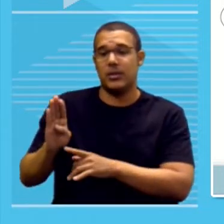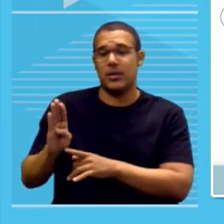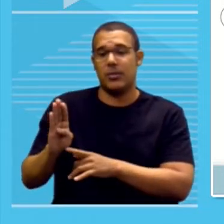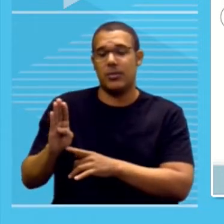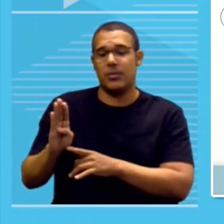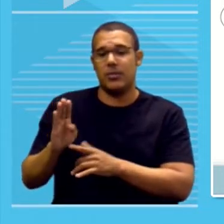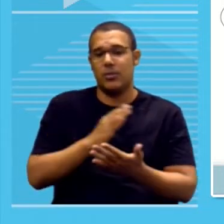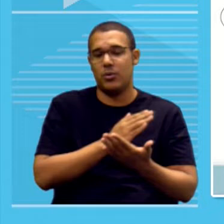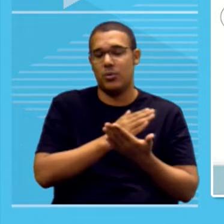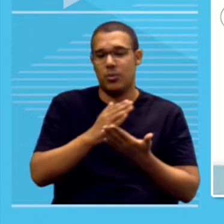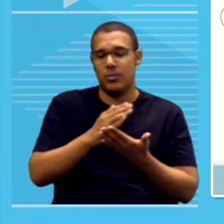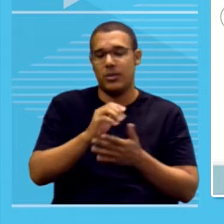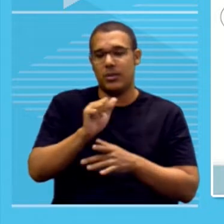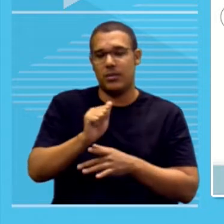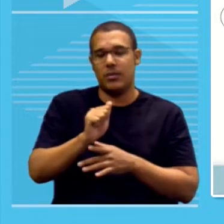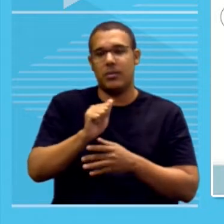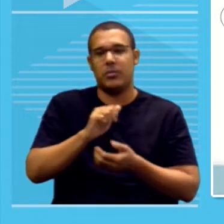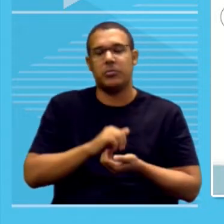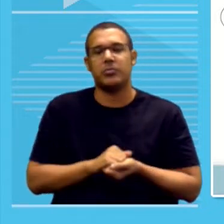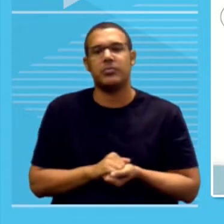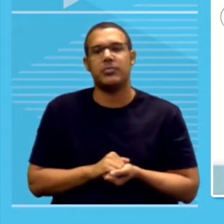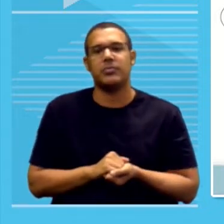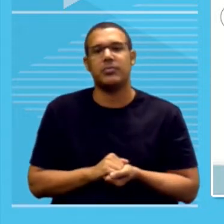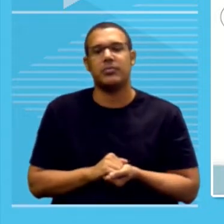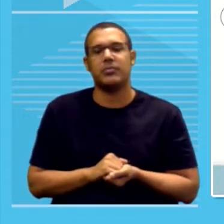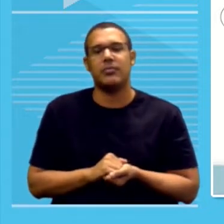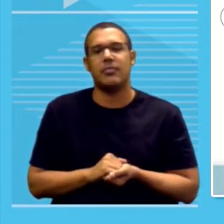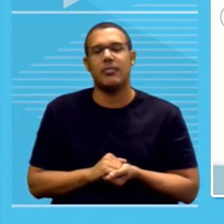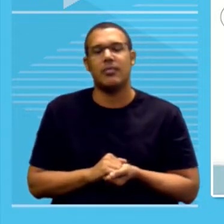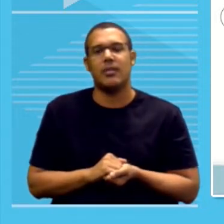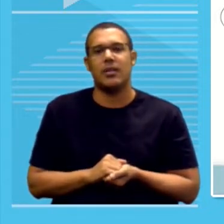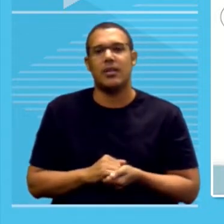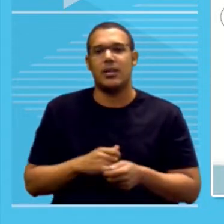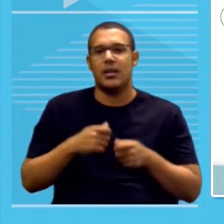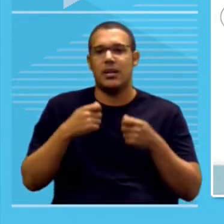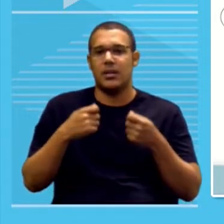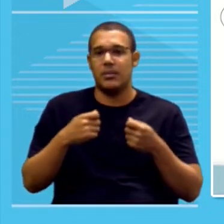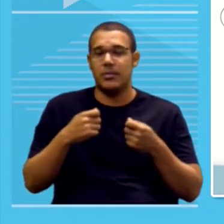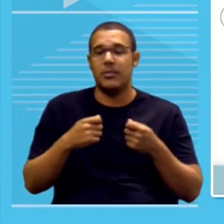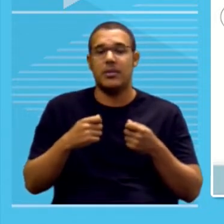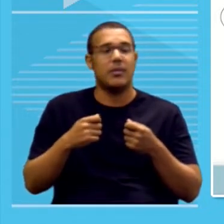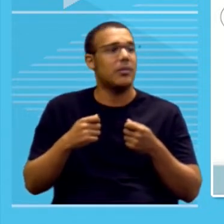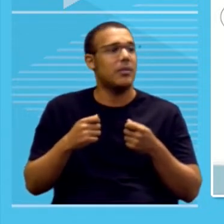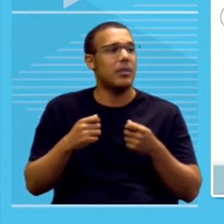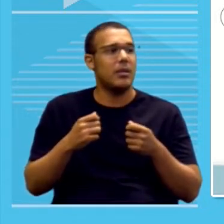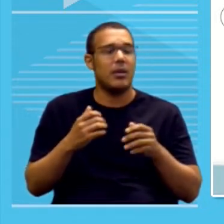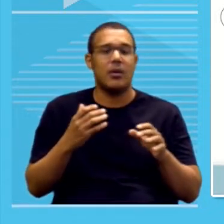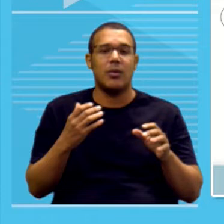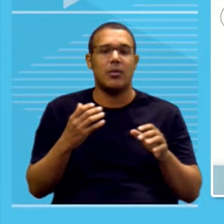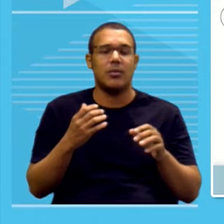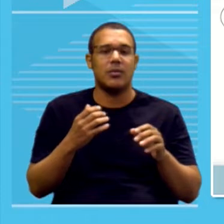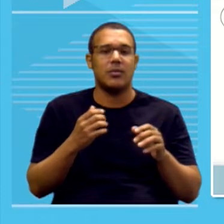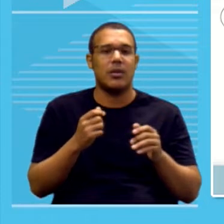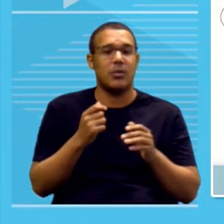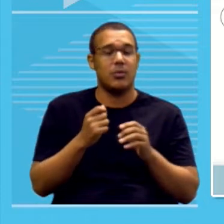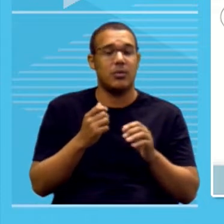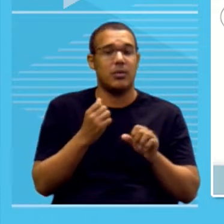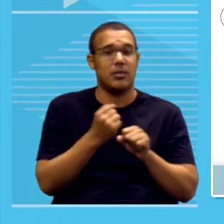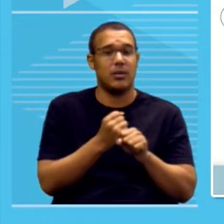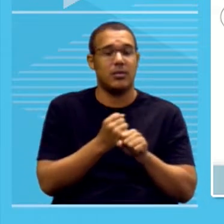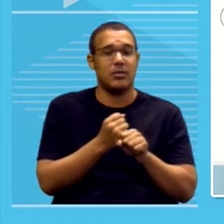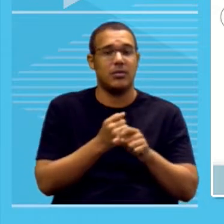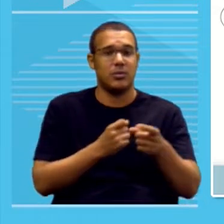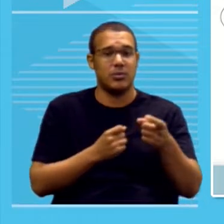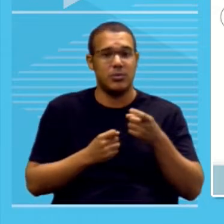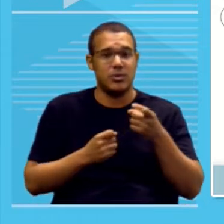Inicial é o x a Então você vai fazer uma conta com as coordenadas do X e outra conta Professor com